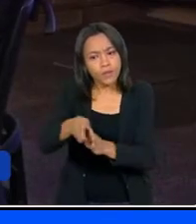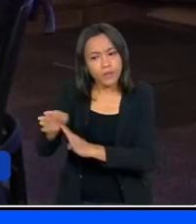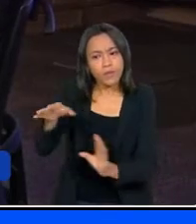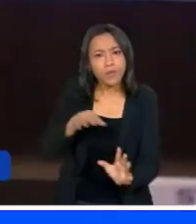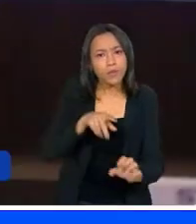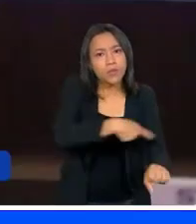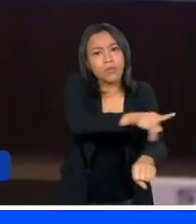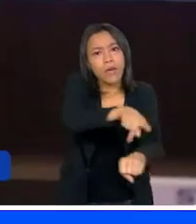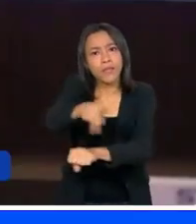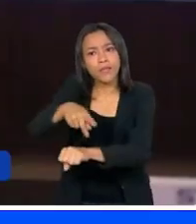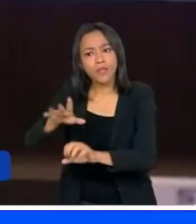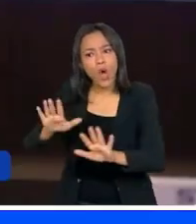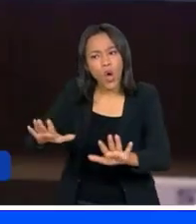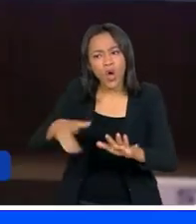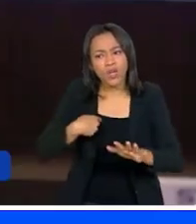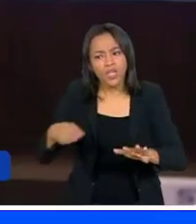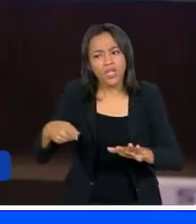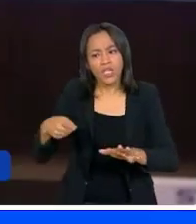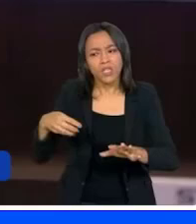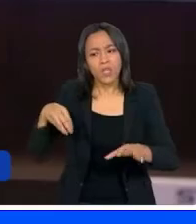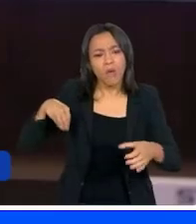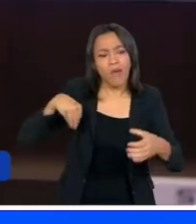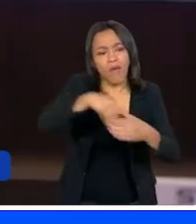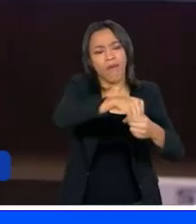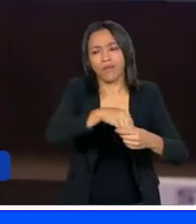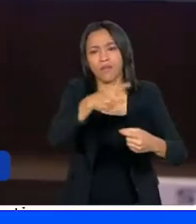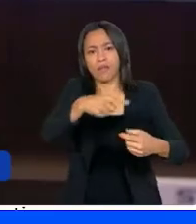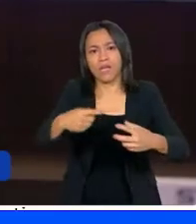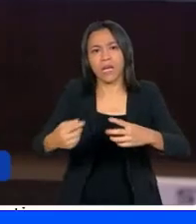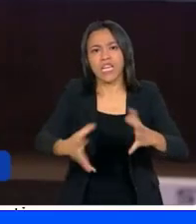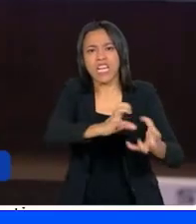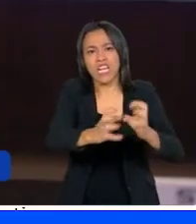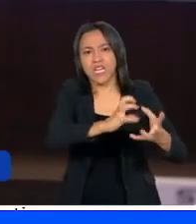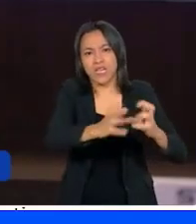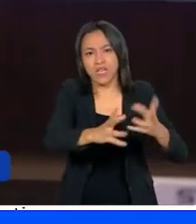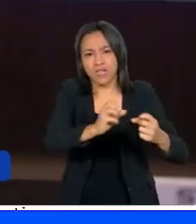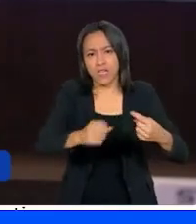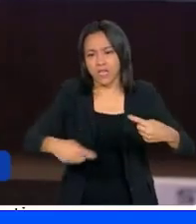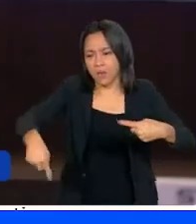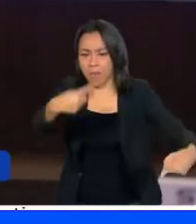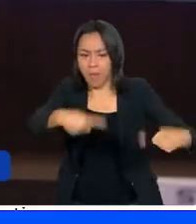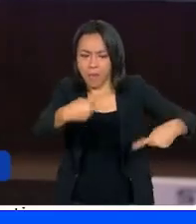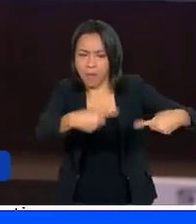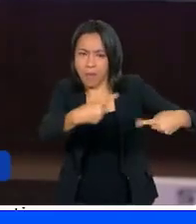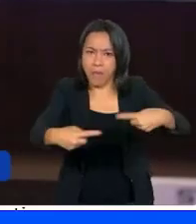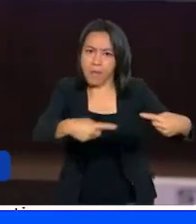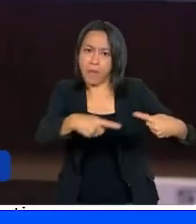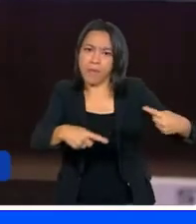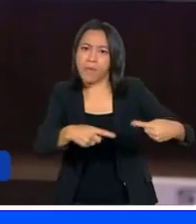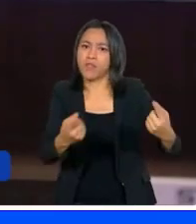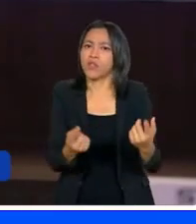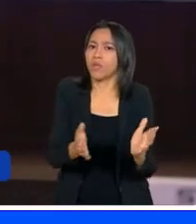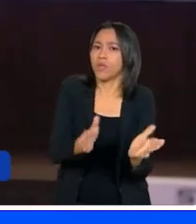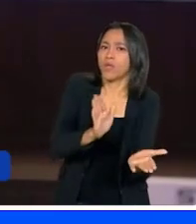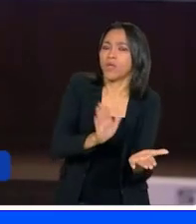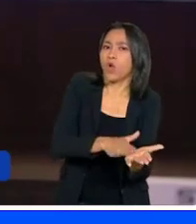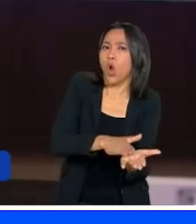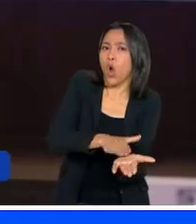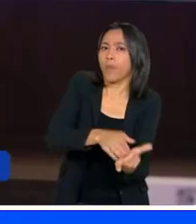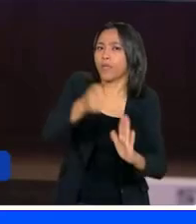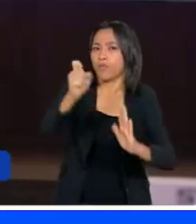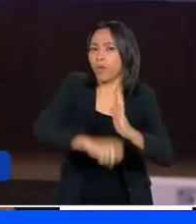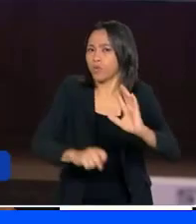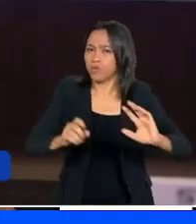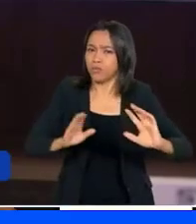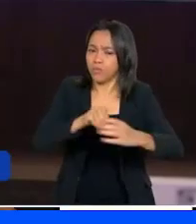não embarcar nessa guerra tarifária que não tem vencedor, é muito importante para o Brasil e é certamente um orgulho